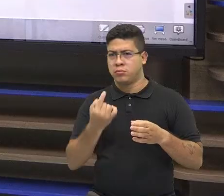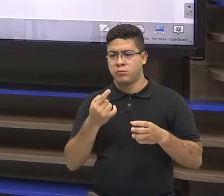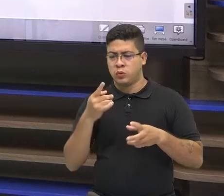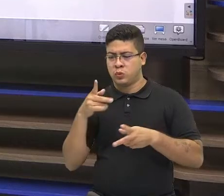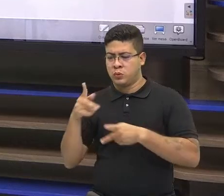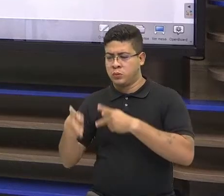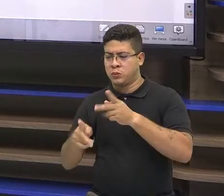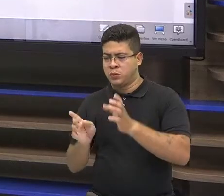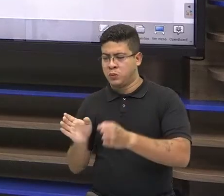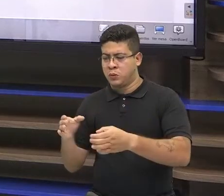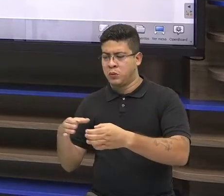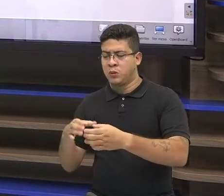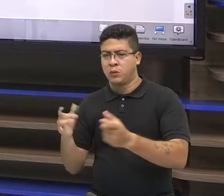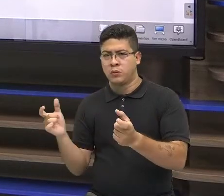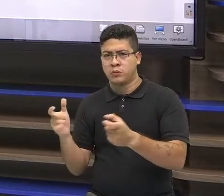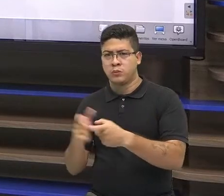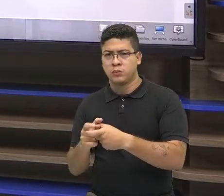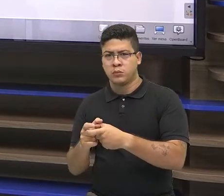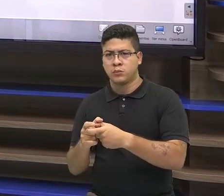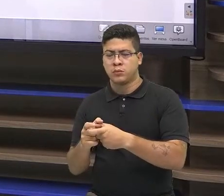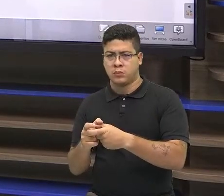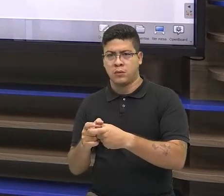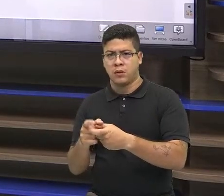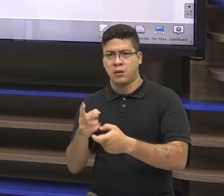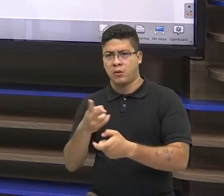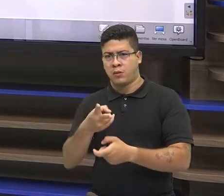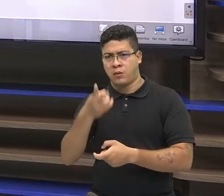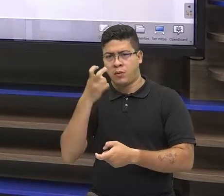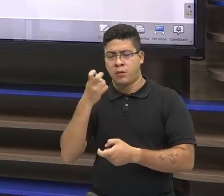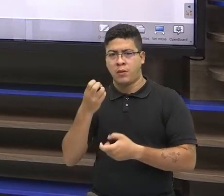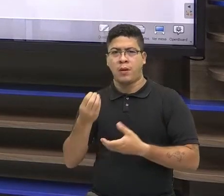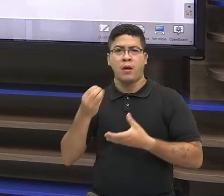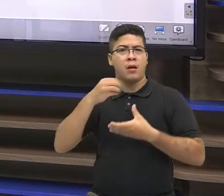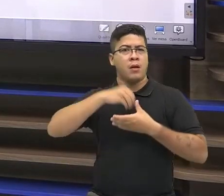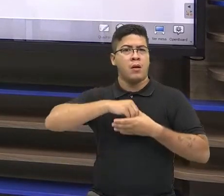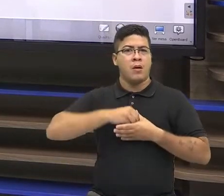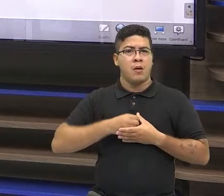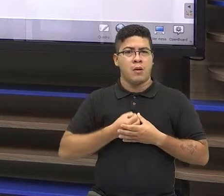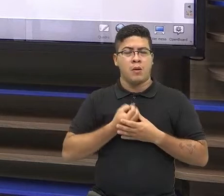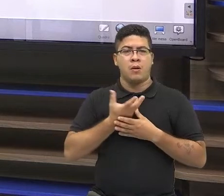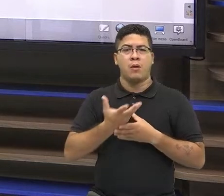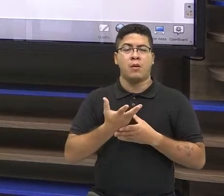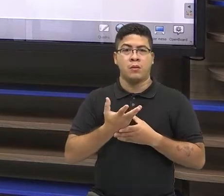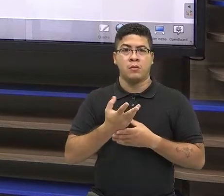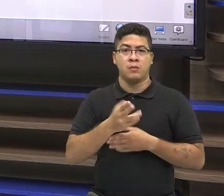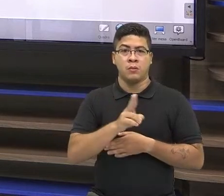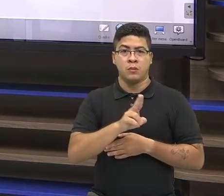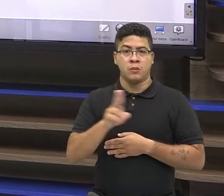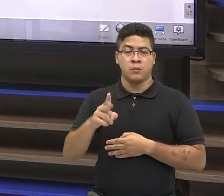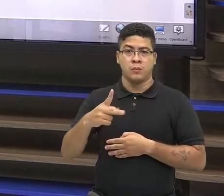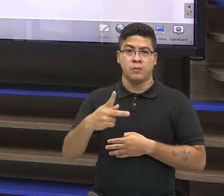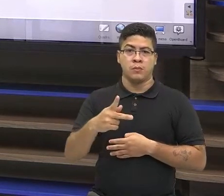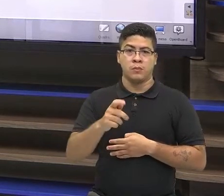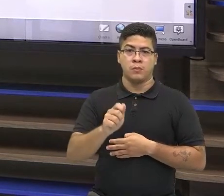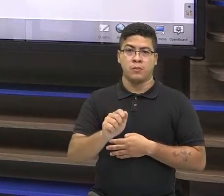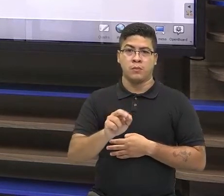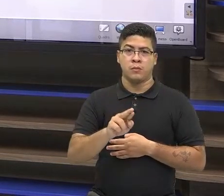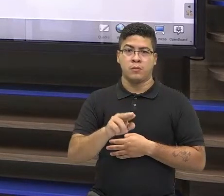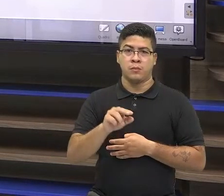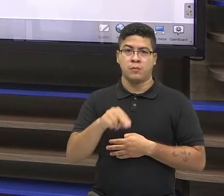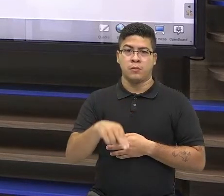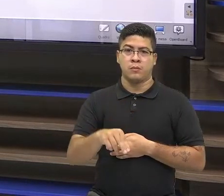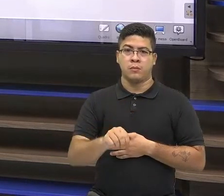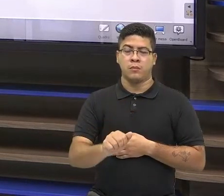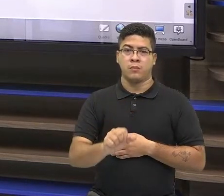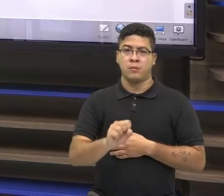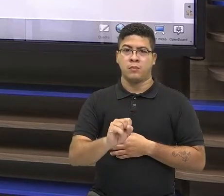obra. Né? No parnasianismo, não sei se você prestou atenção lá no vídeo, que ele criticou e disse mais. Né?